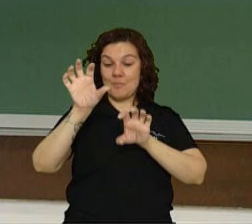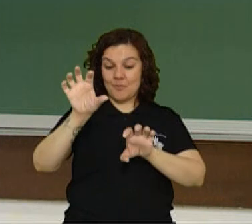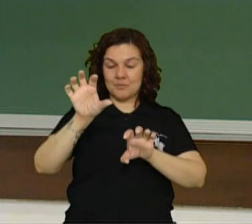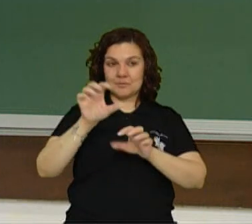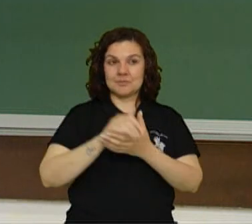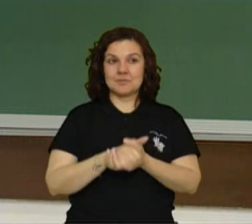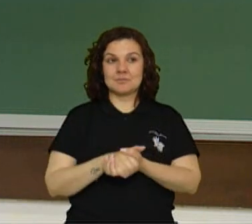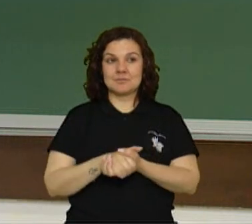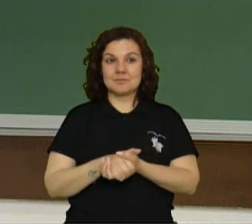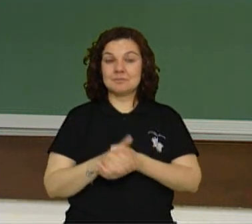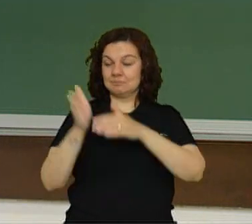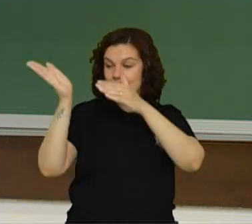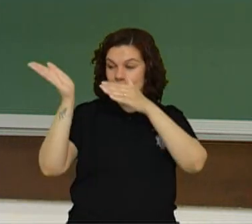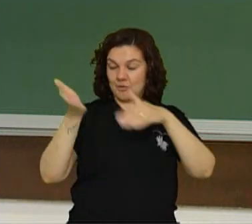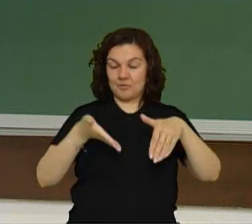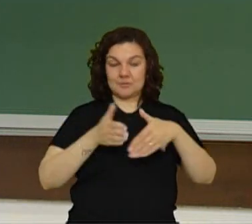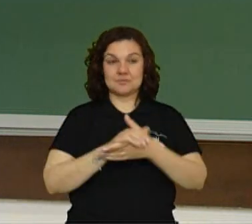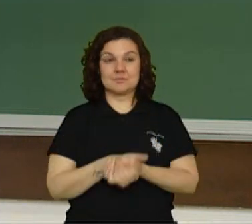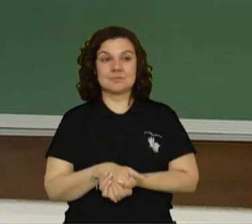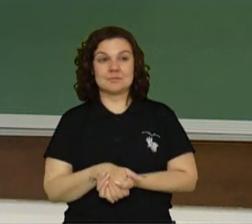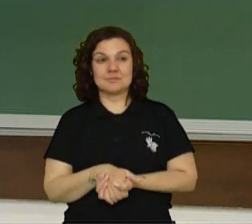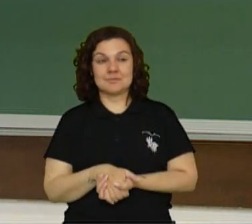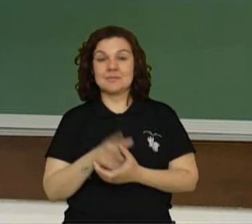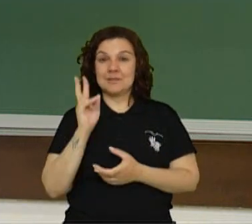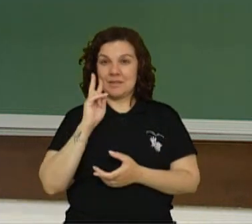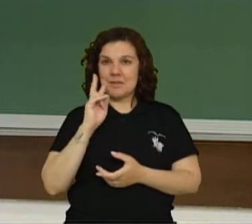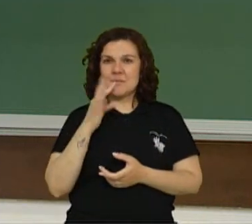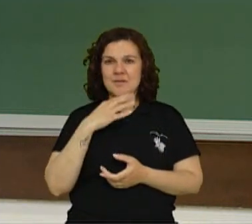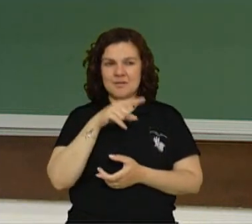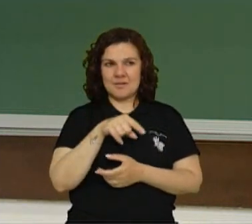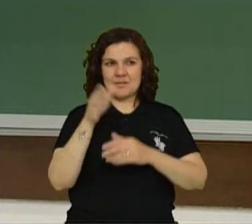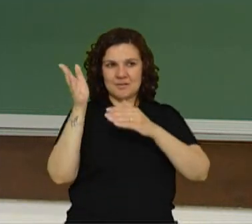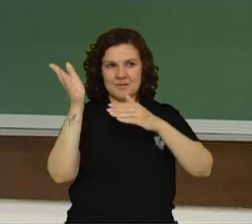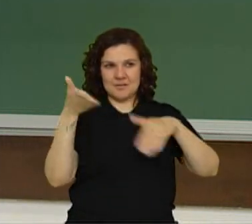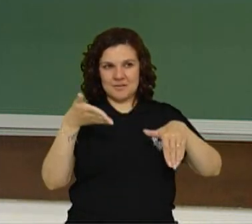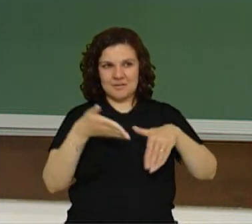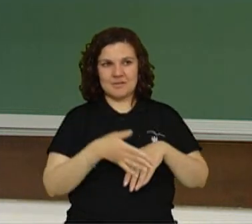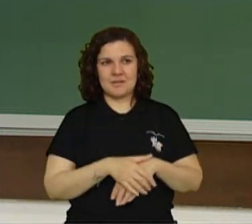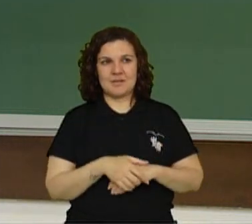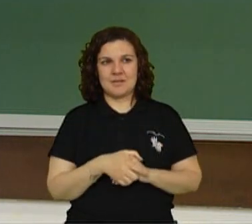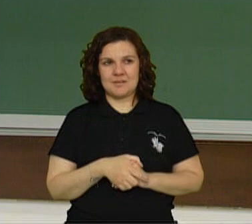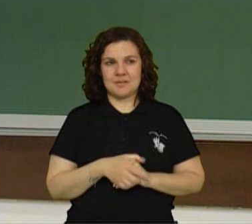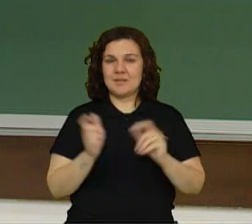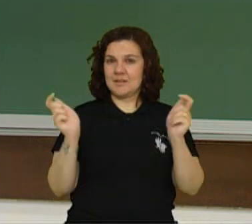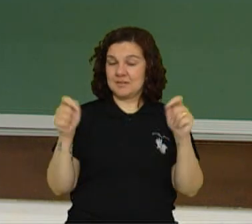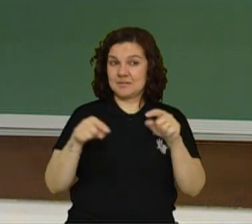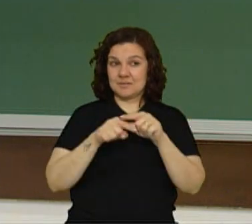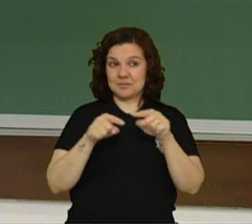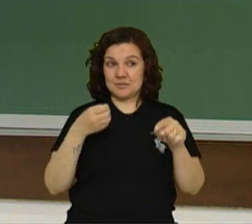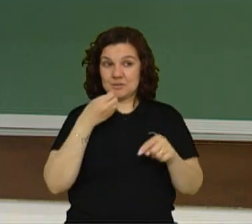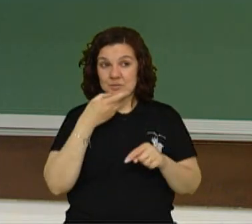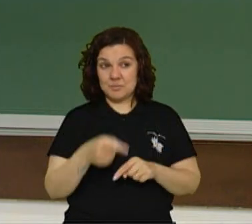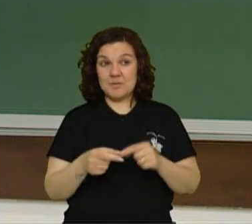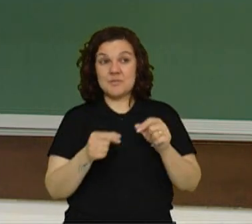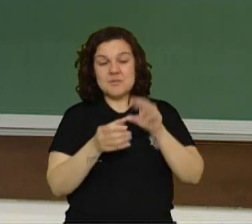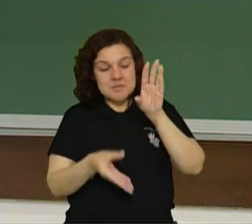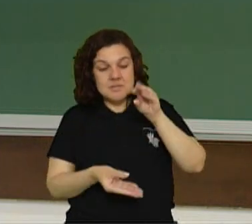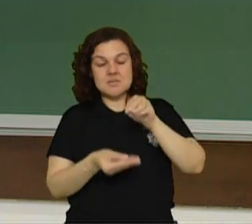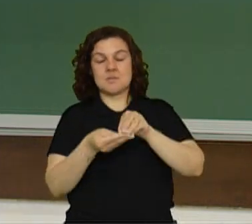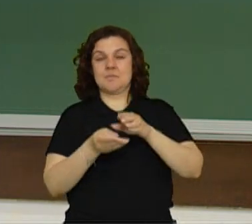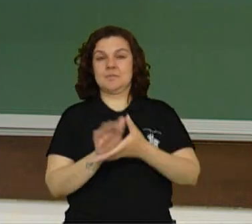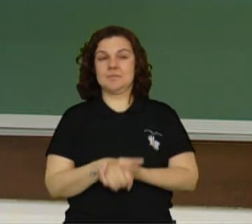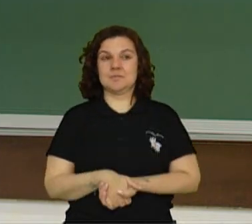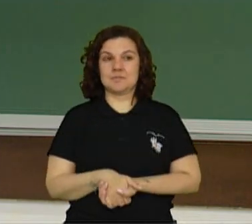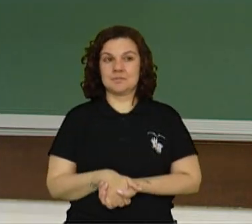quadrada, propriedade das raízes. É aquele corta-corta, que ninguém sai cortado e dá certo para você, porque você faz uma